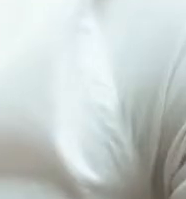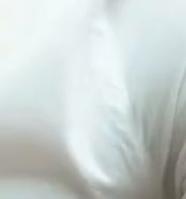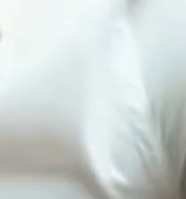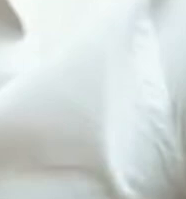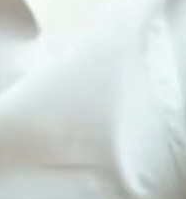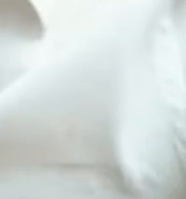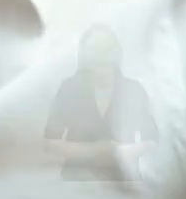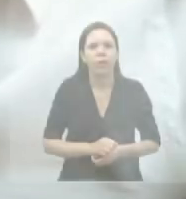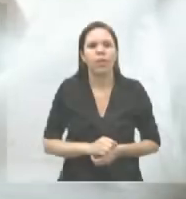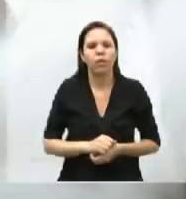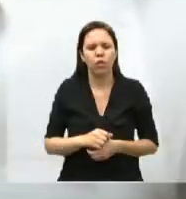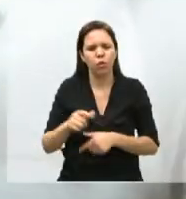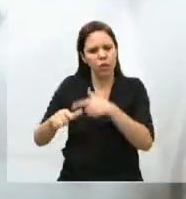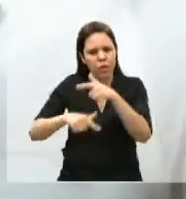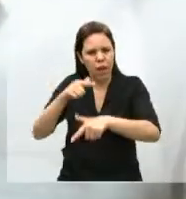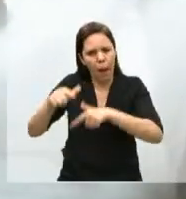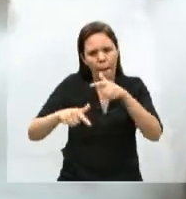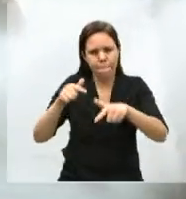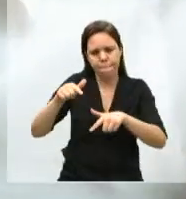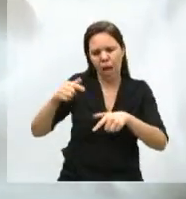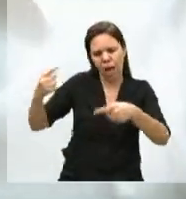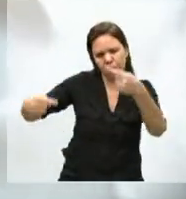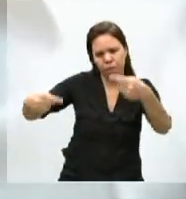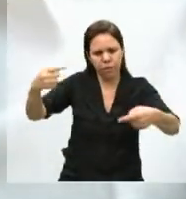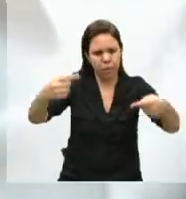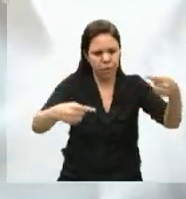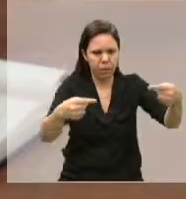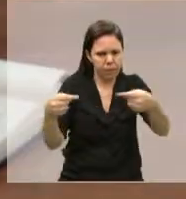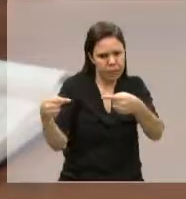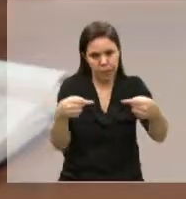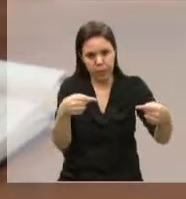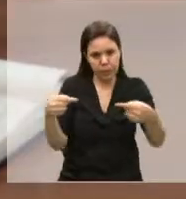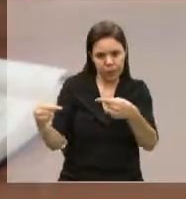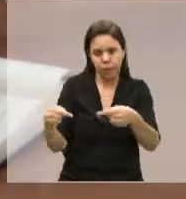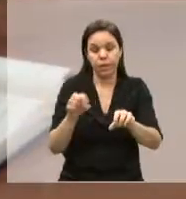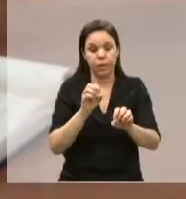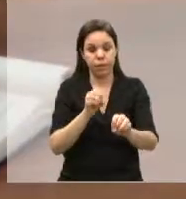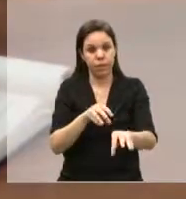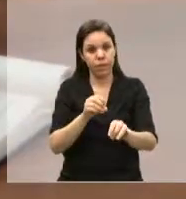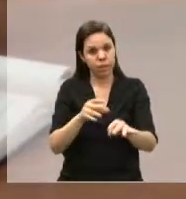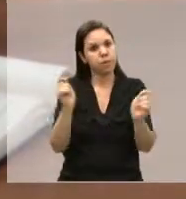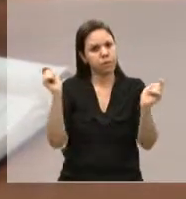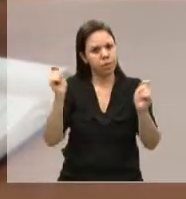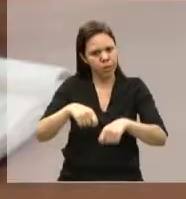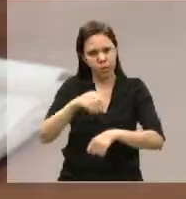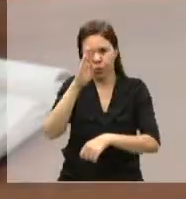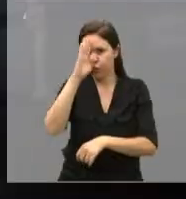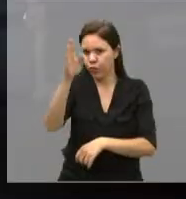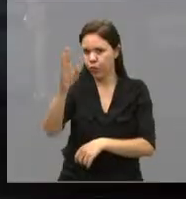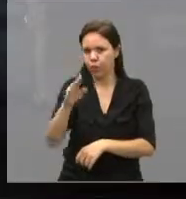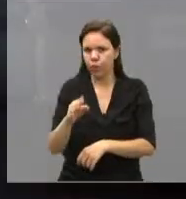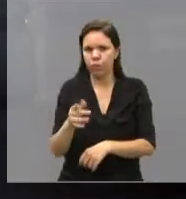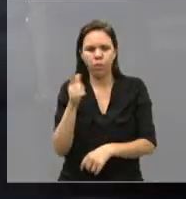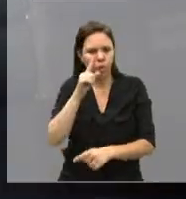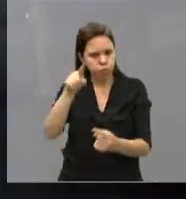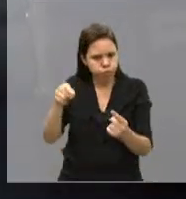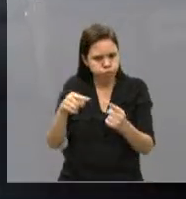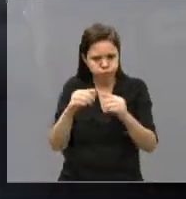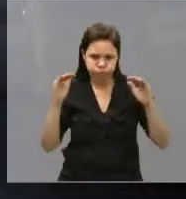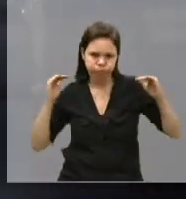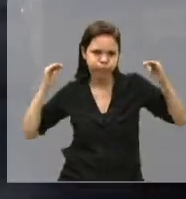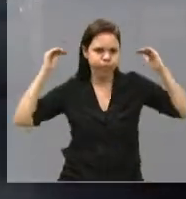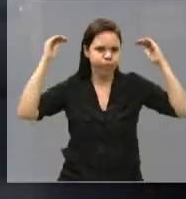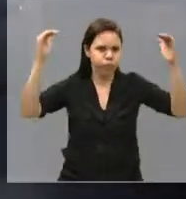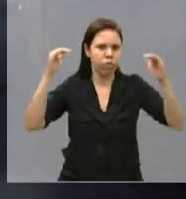No mercado de trabalho tão exigente e competitivo, a educação pode ser fundamental para chegar ao pódio